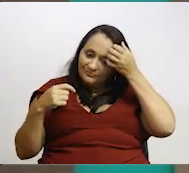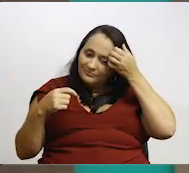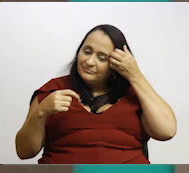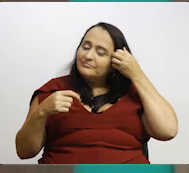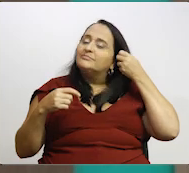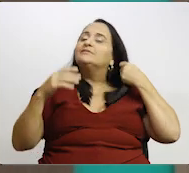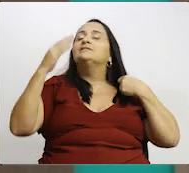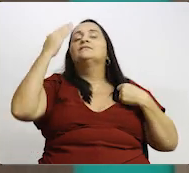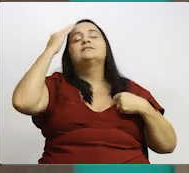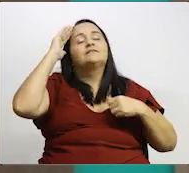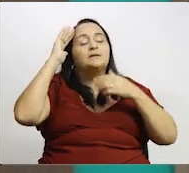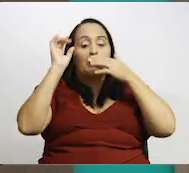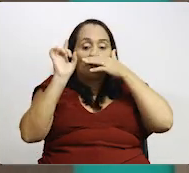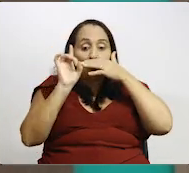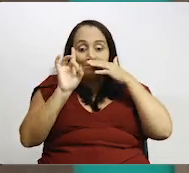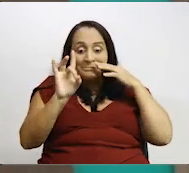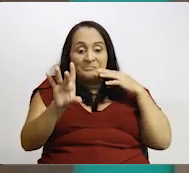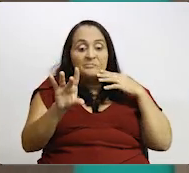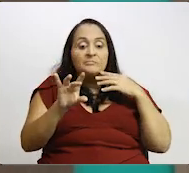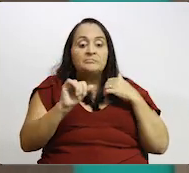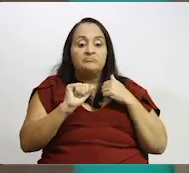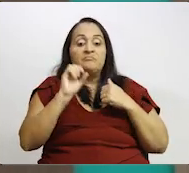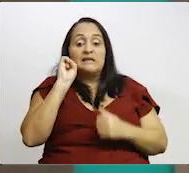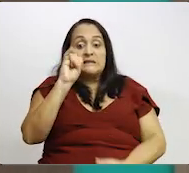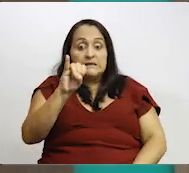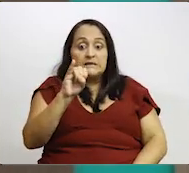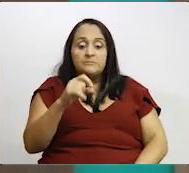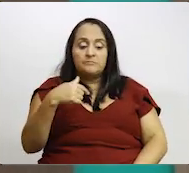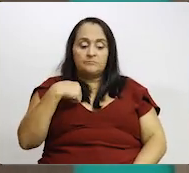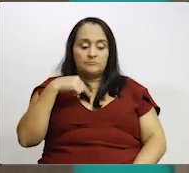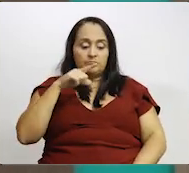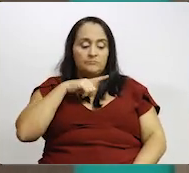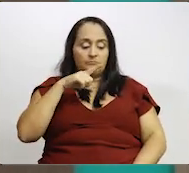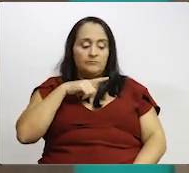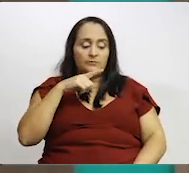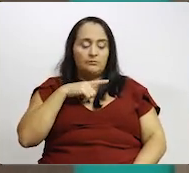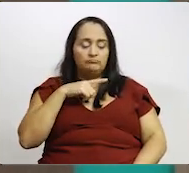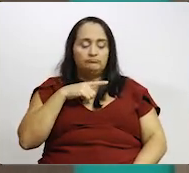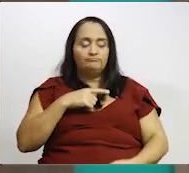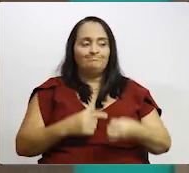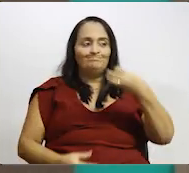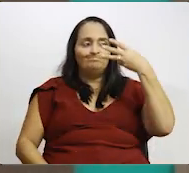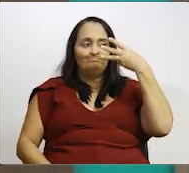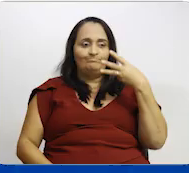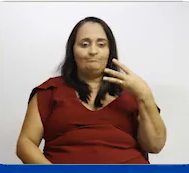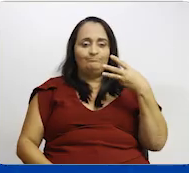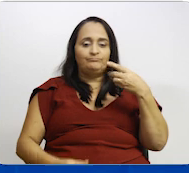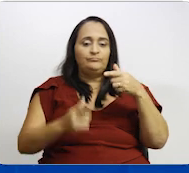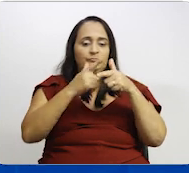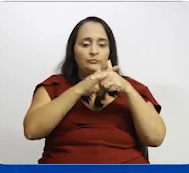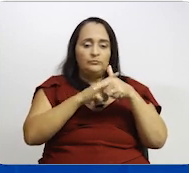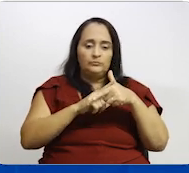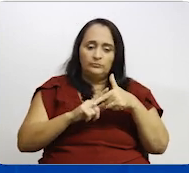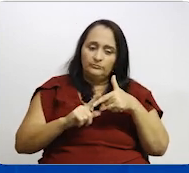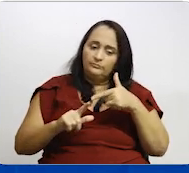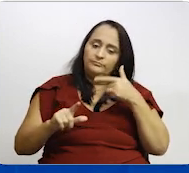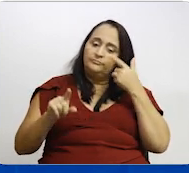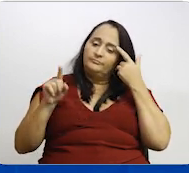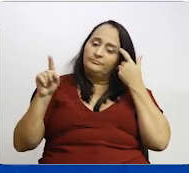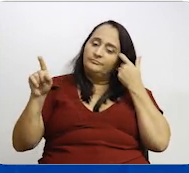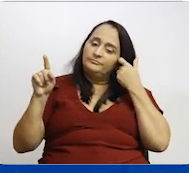menos, né, gente? Então, observe, se essa divisão dá menos que 1,